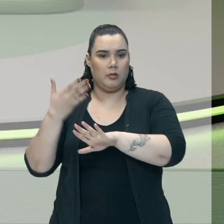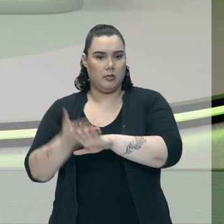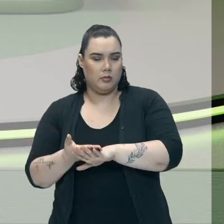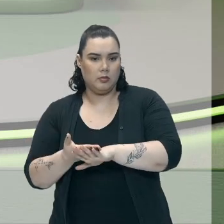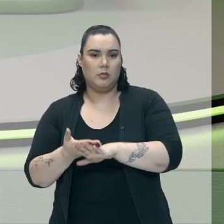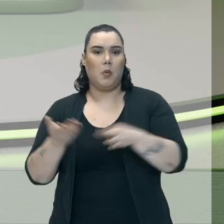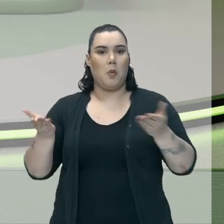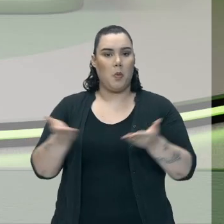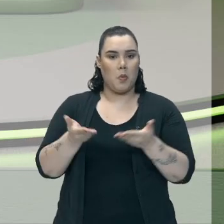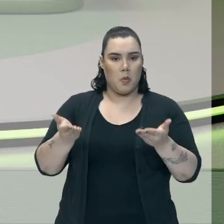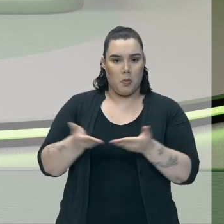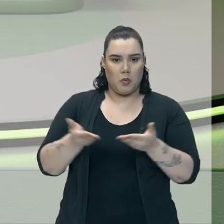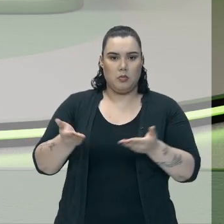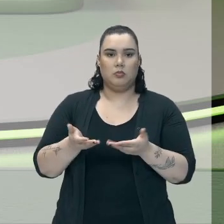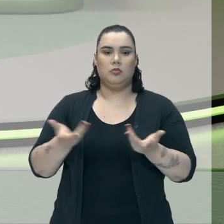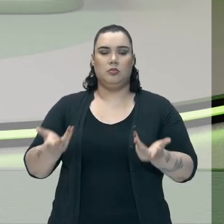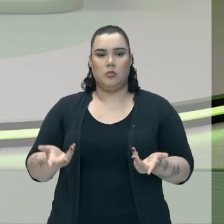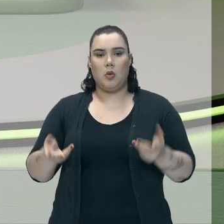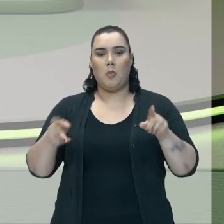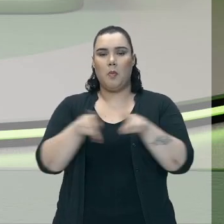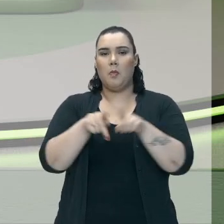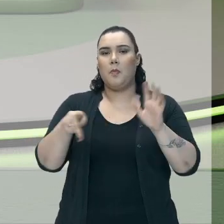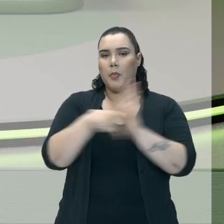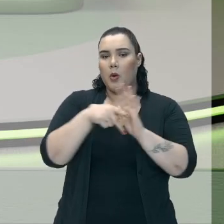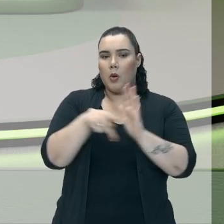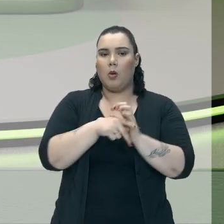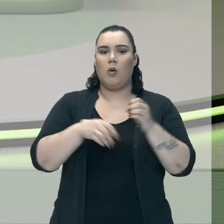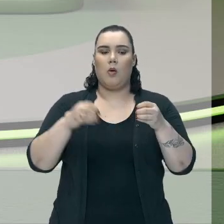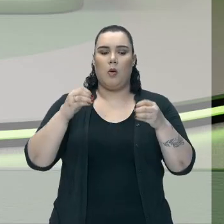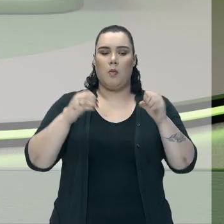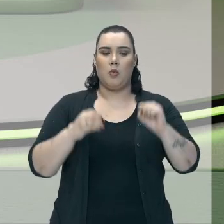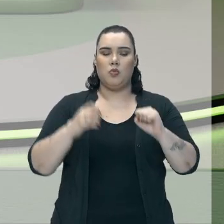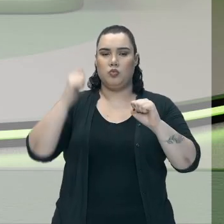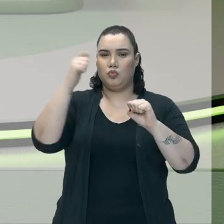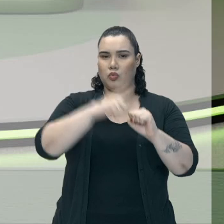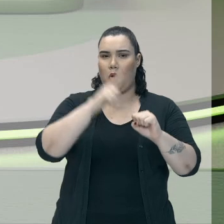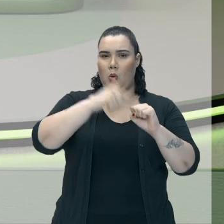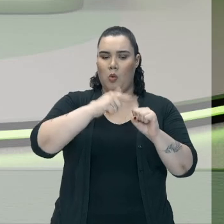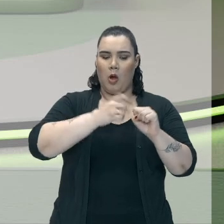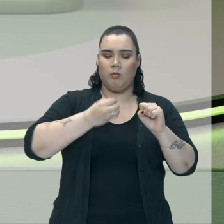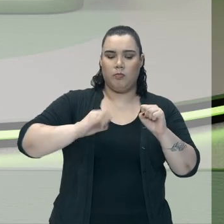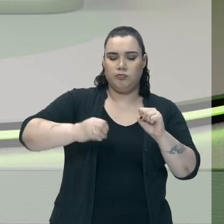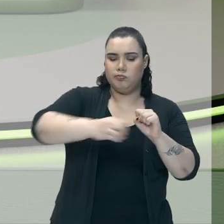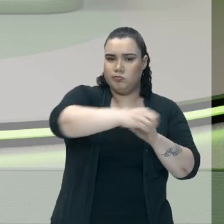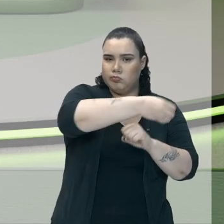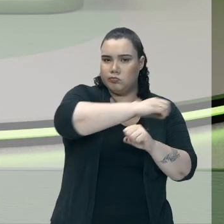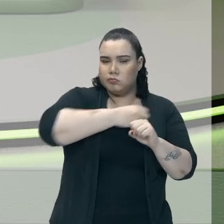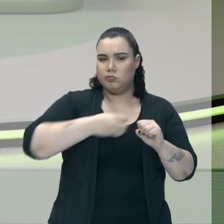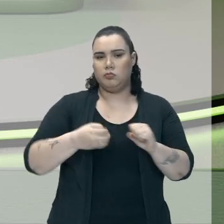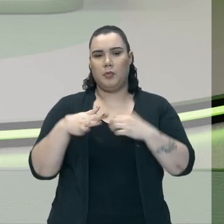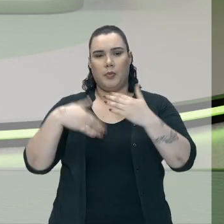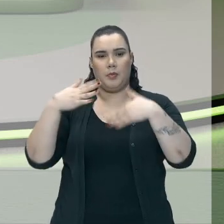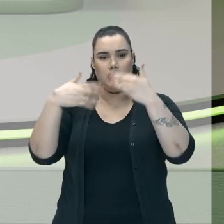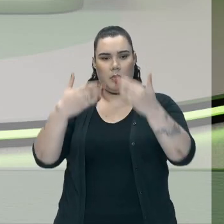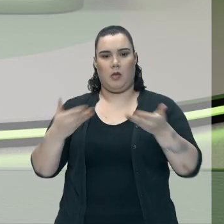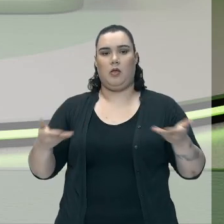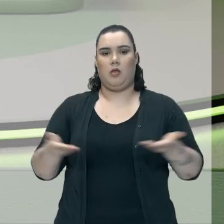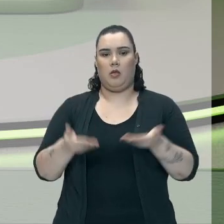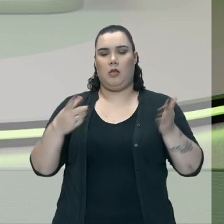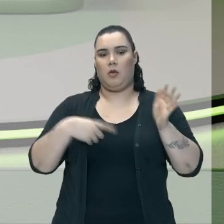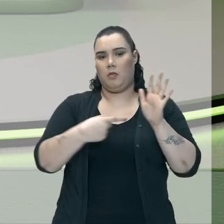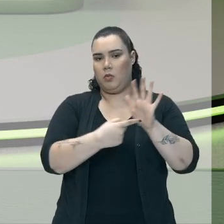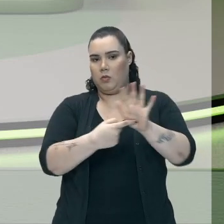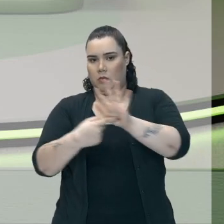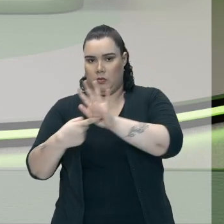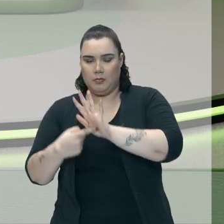no que ele é hoje. O nosso próprio sistema solar também veio evoluindo com o tempo até chegar nesse modelo que